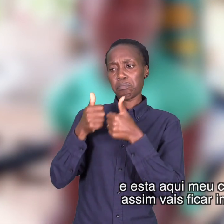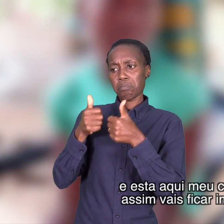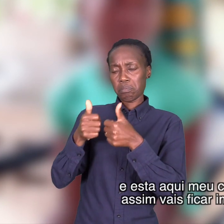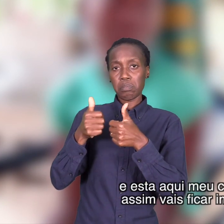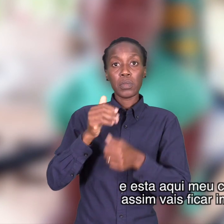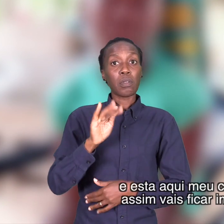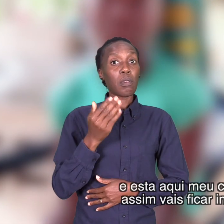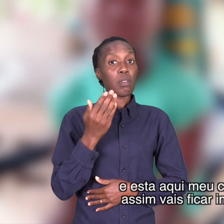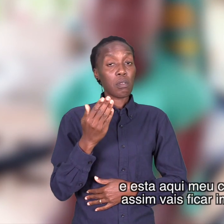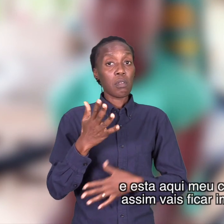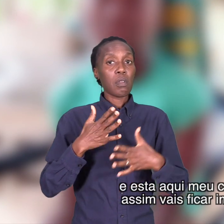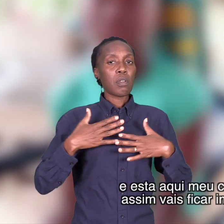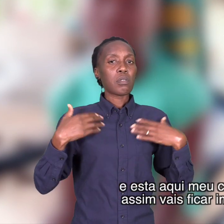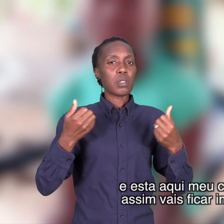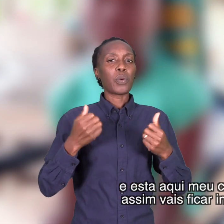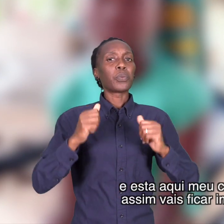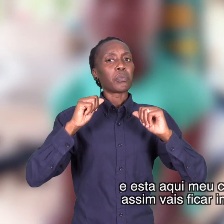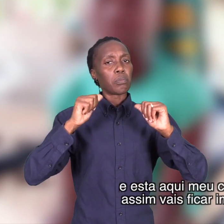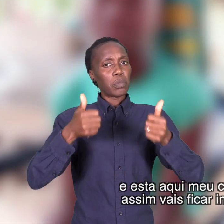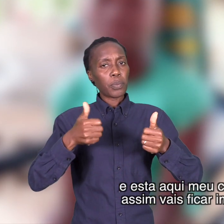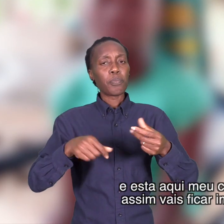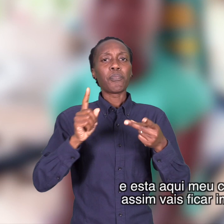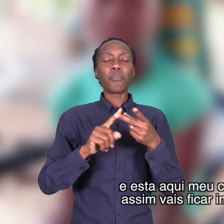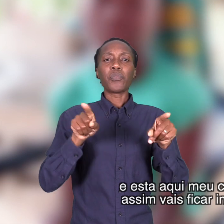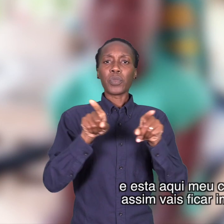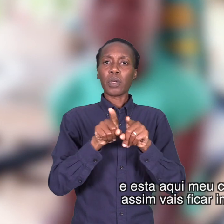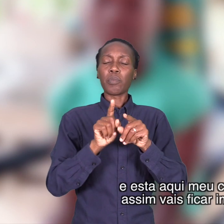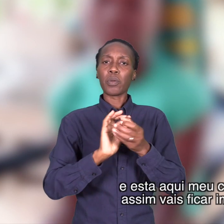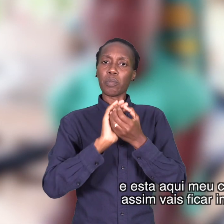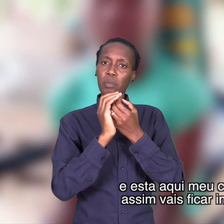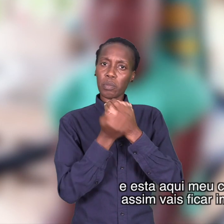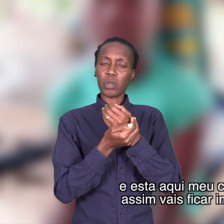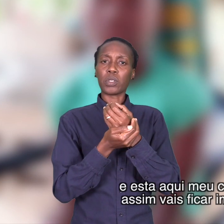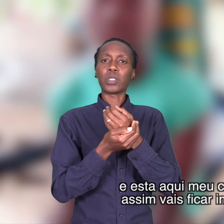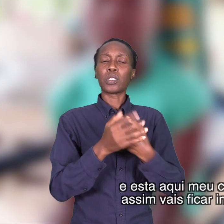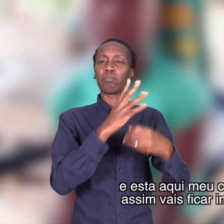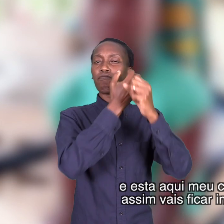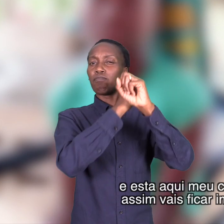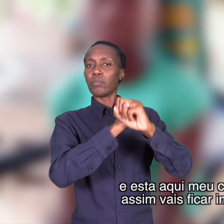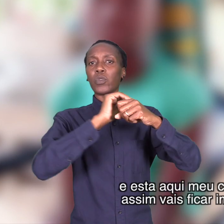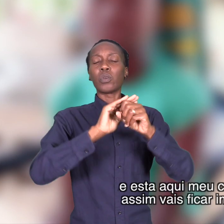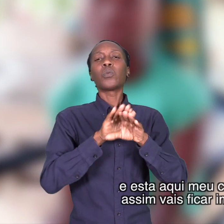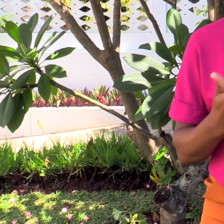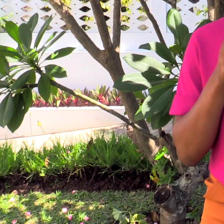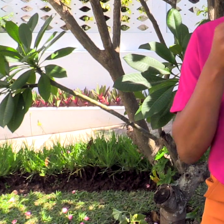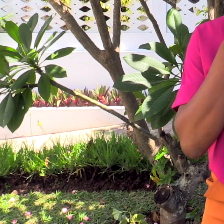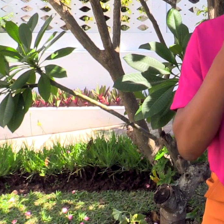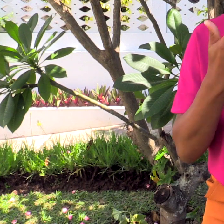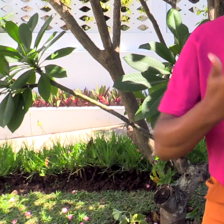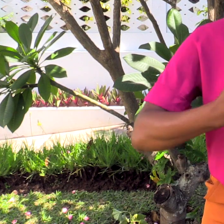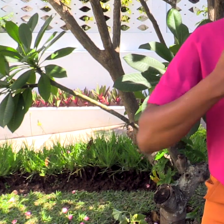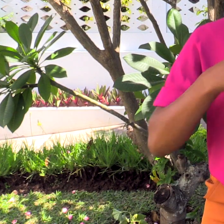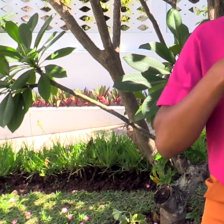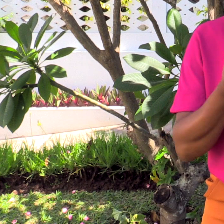vais ficar bem. Vai ficando também imunizada contra a Covid-19.